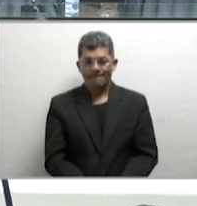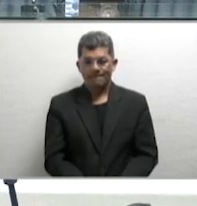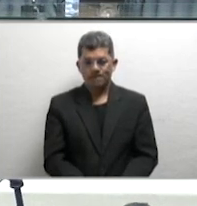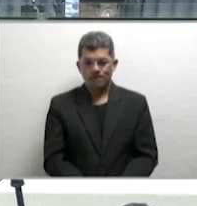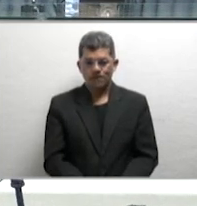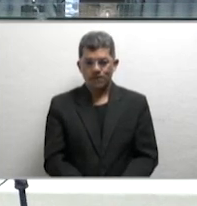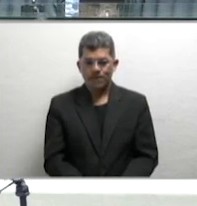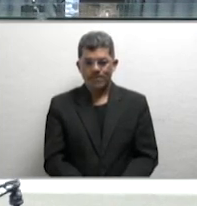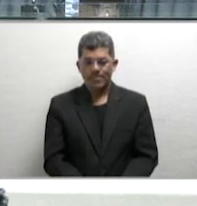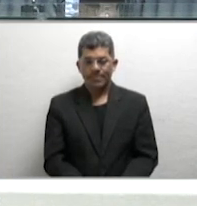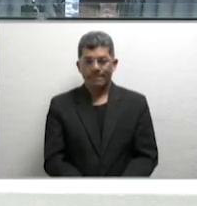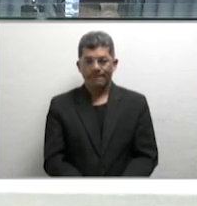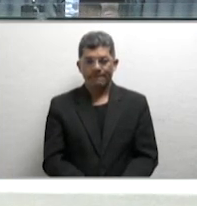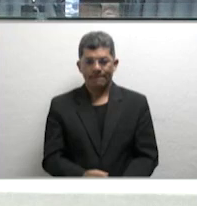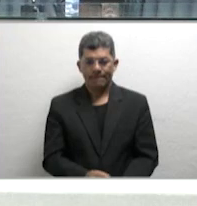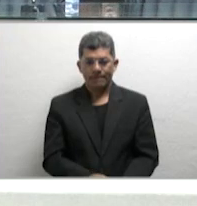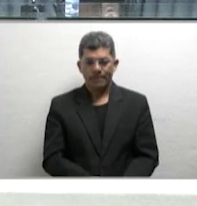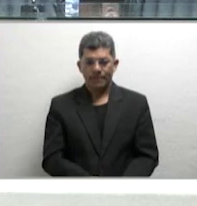Deputado Daniel Almeida?